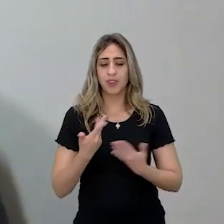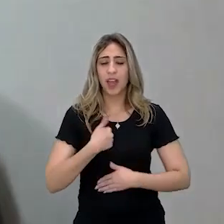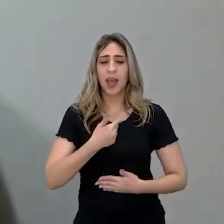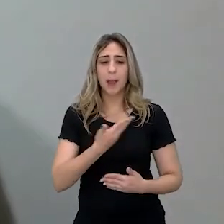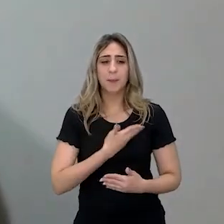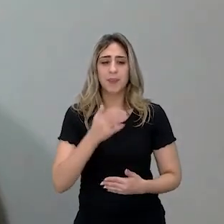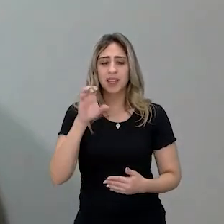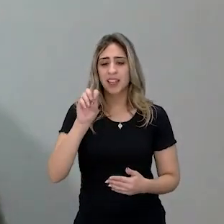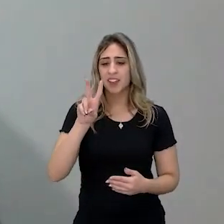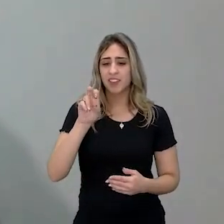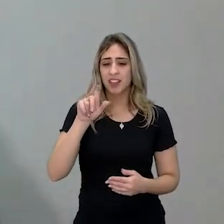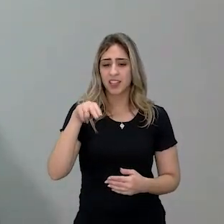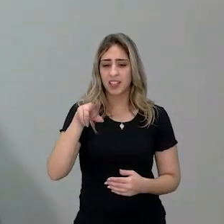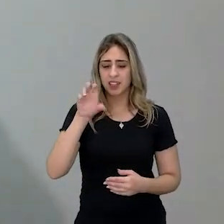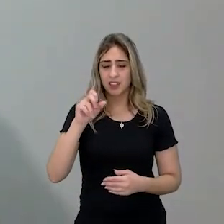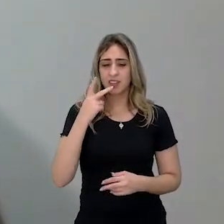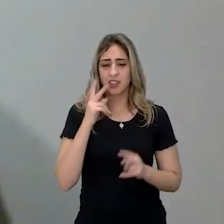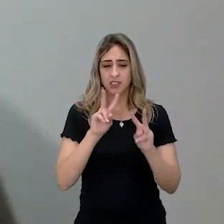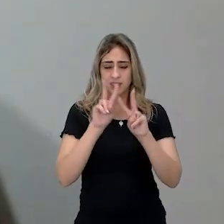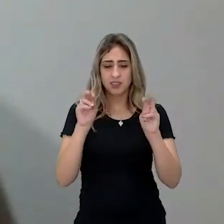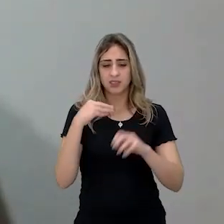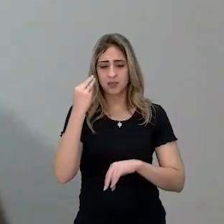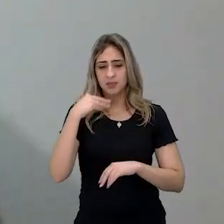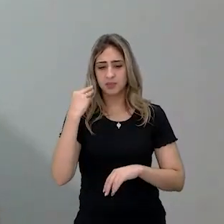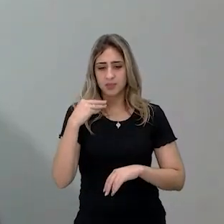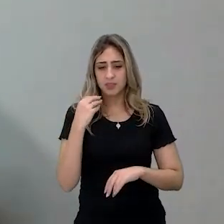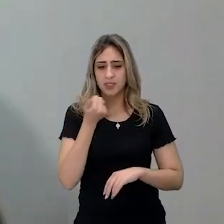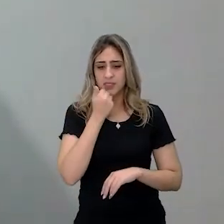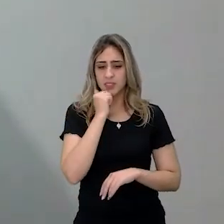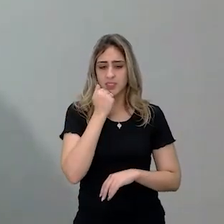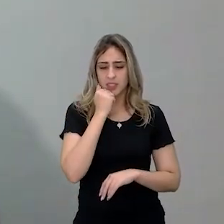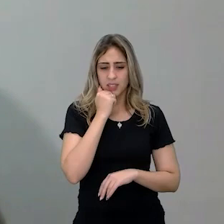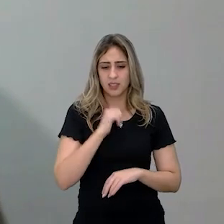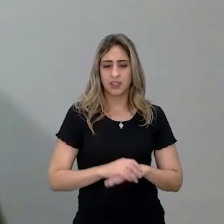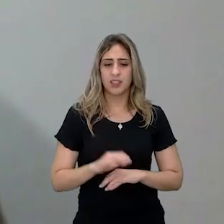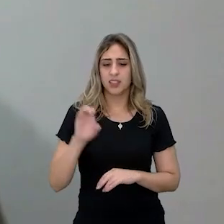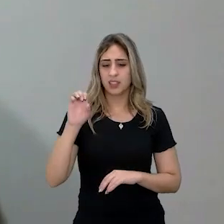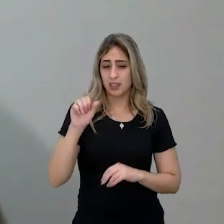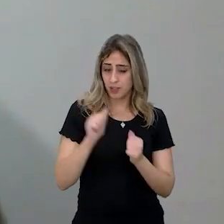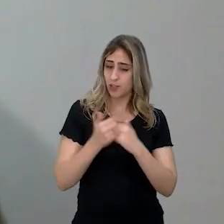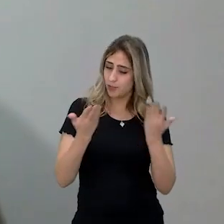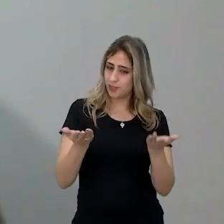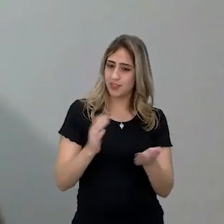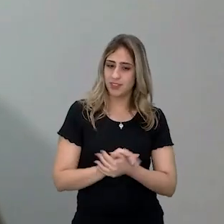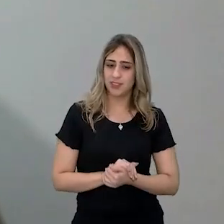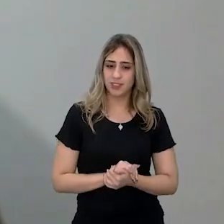amiga Evelise, que vai falar sobre os seus experimentos de ciências. Eve, é com você.